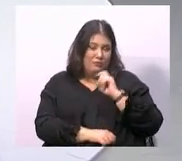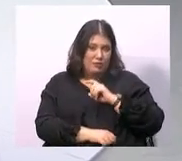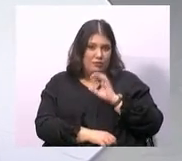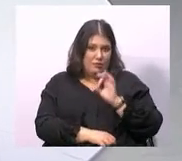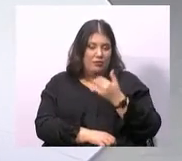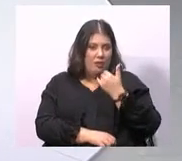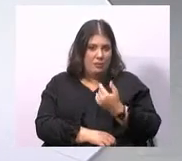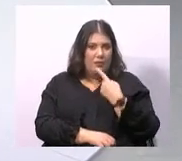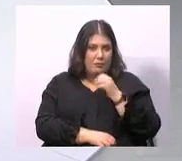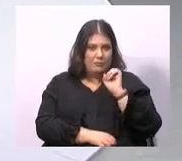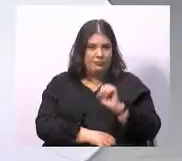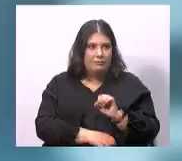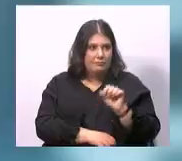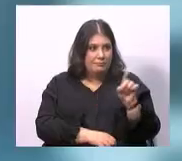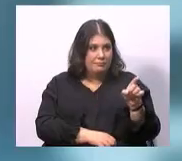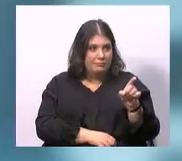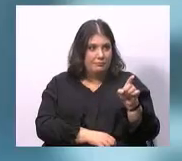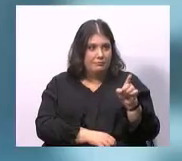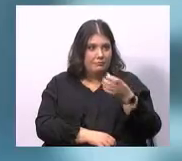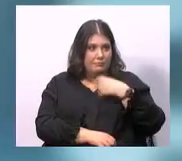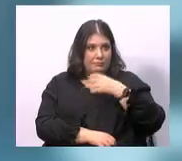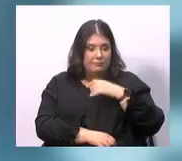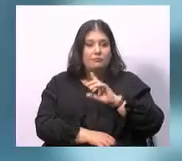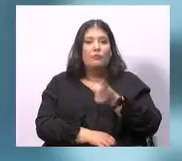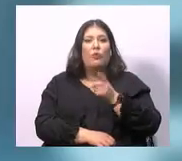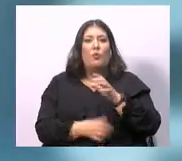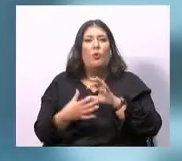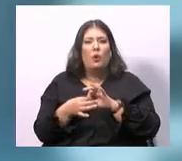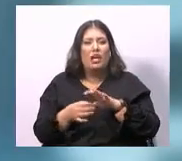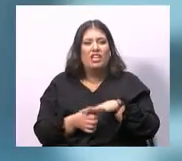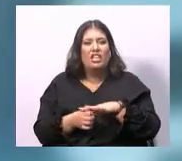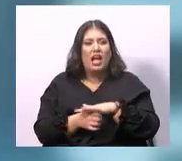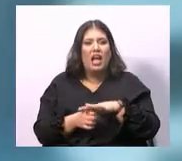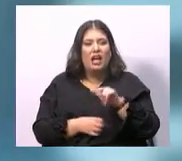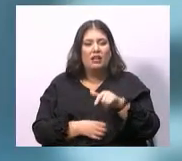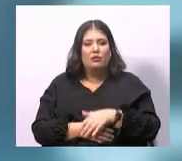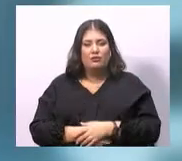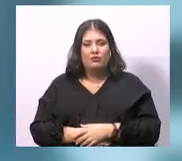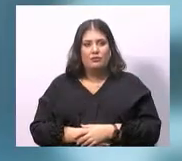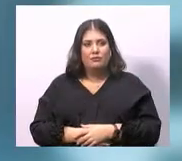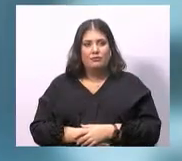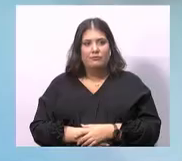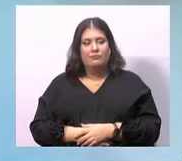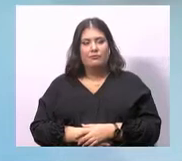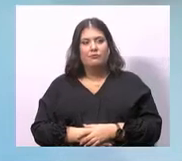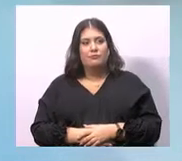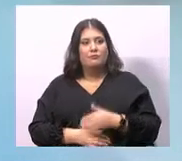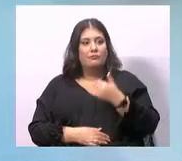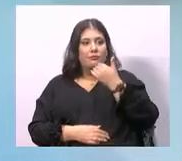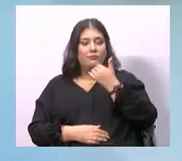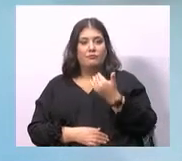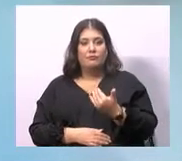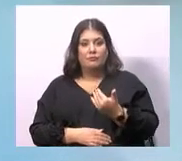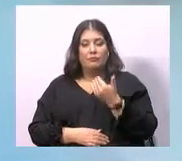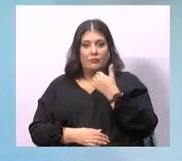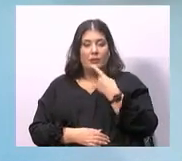Rosa, muito obrigada pela sua questão. Vou pedir também ao Sr. Doutor que nos consiga explicar este caso, não é, da nossa telespectadora. Sim. Obrigado, Dona Rosa. Muito